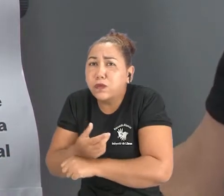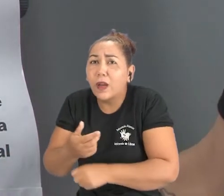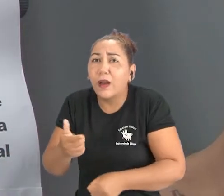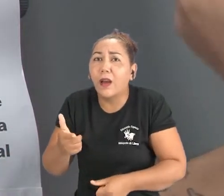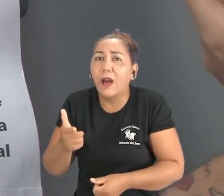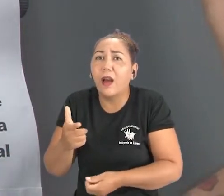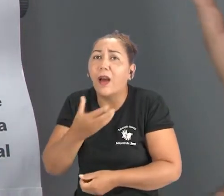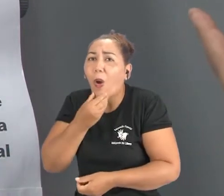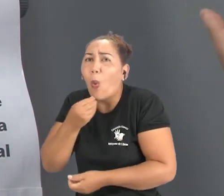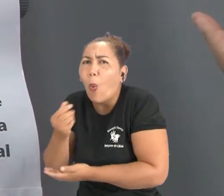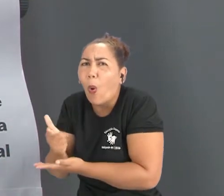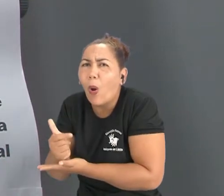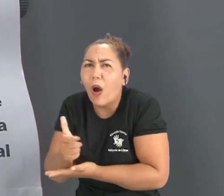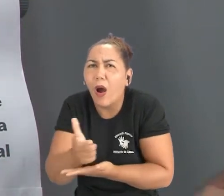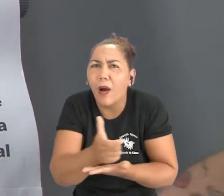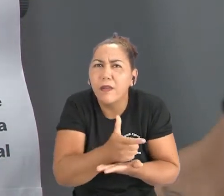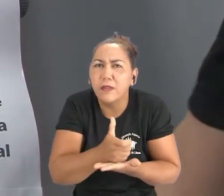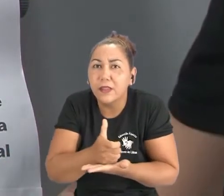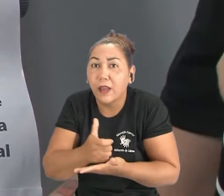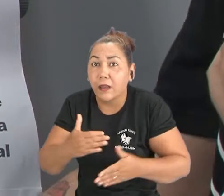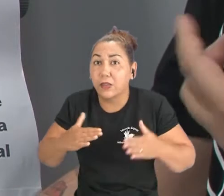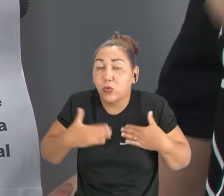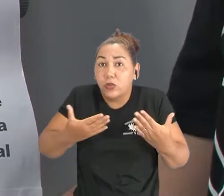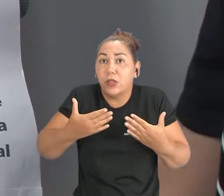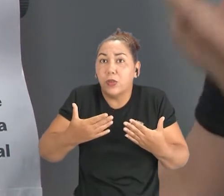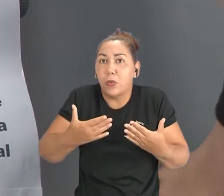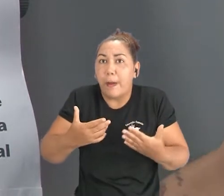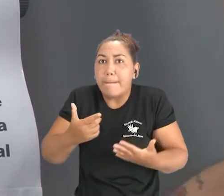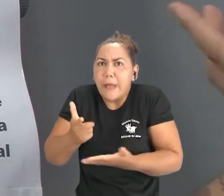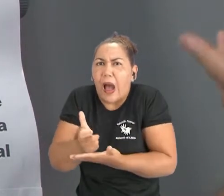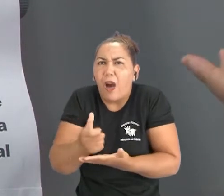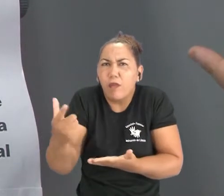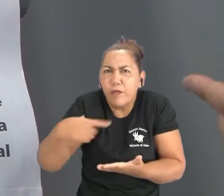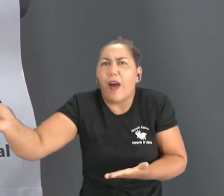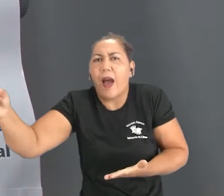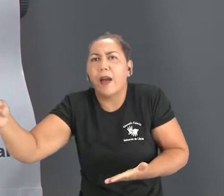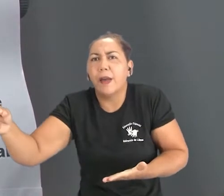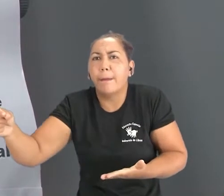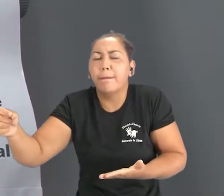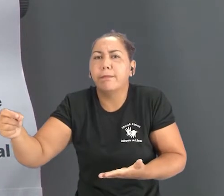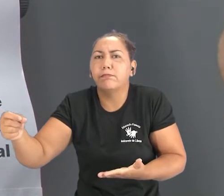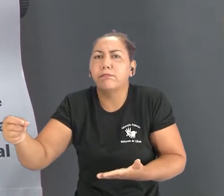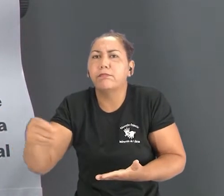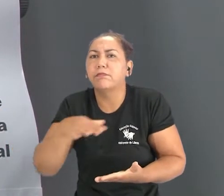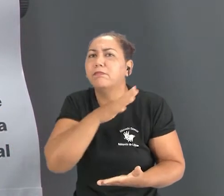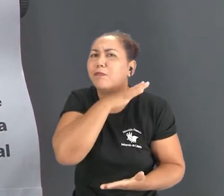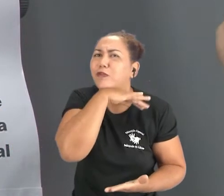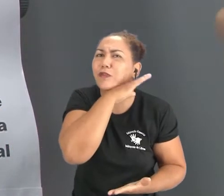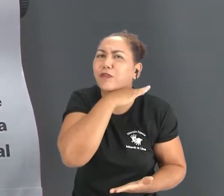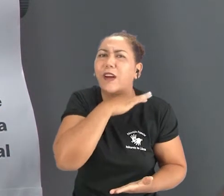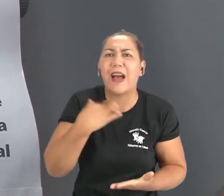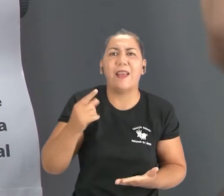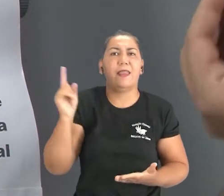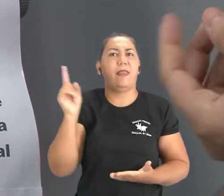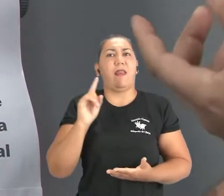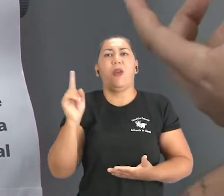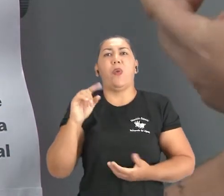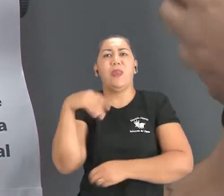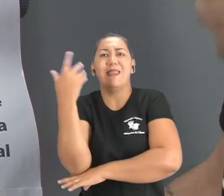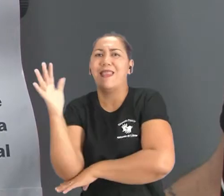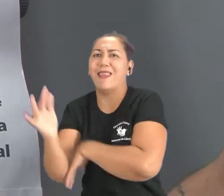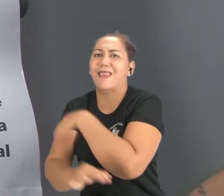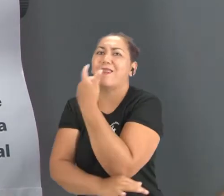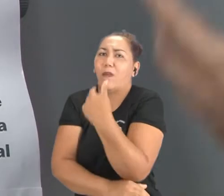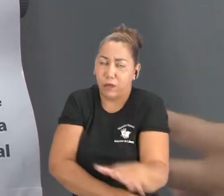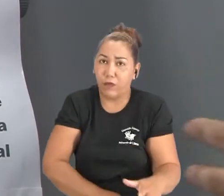assustando para ele ir embora e não matar nenhum animal e nem deixa eu ia natureza para não ser pego o